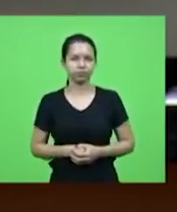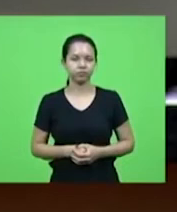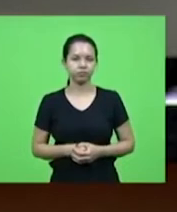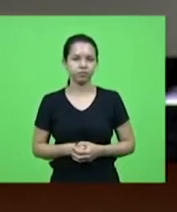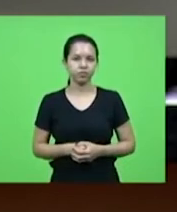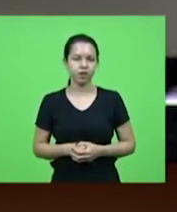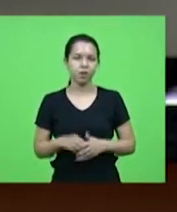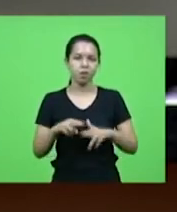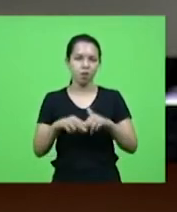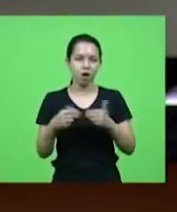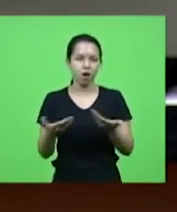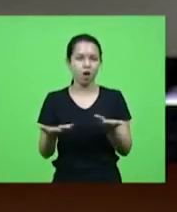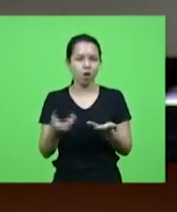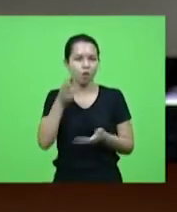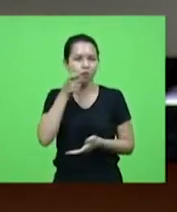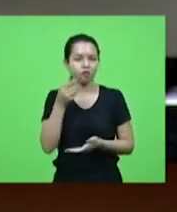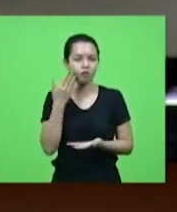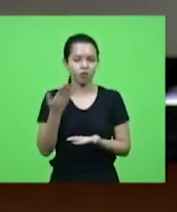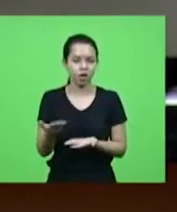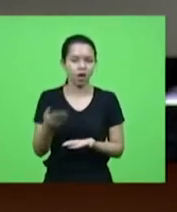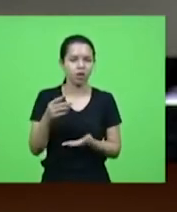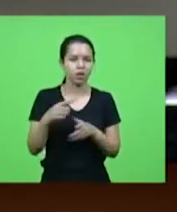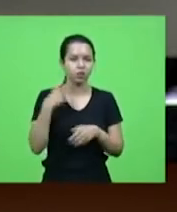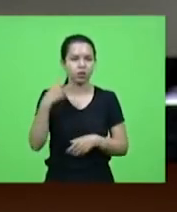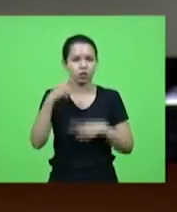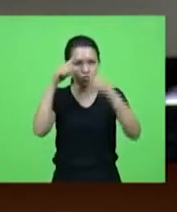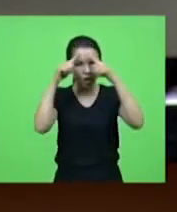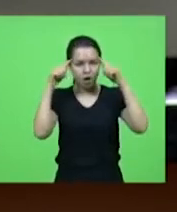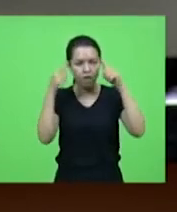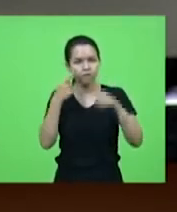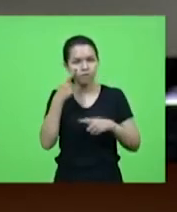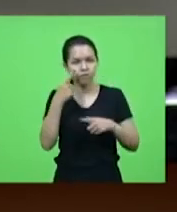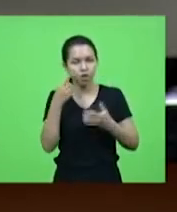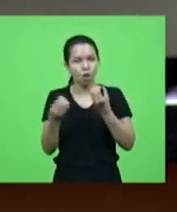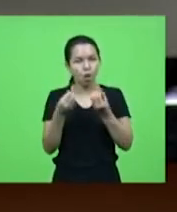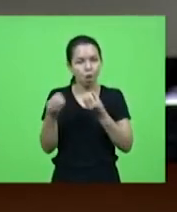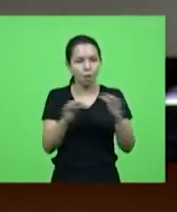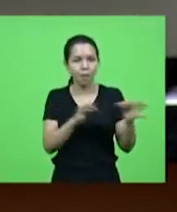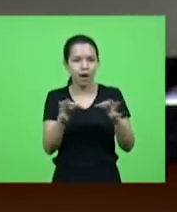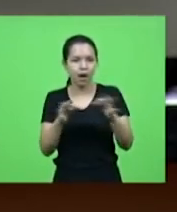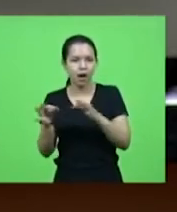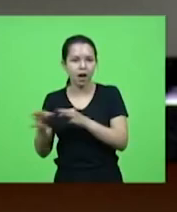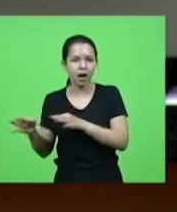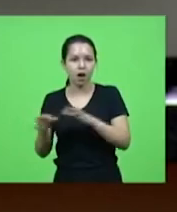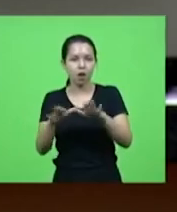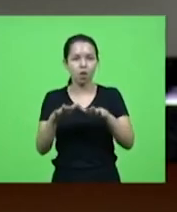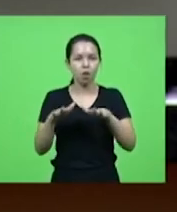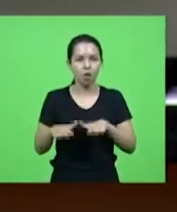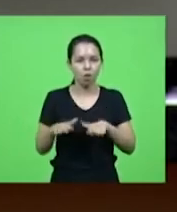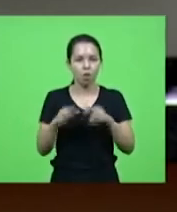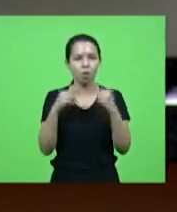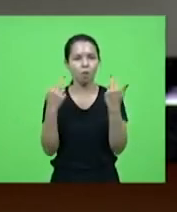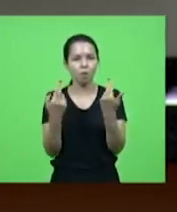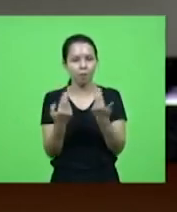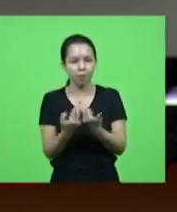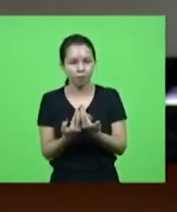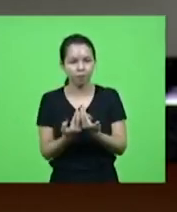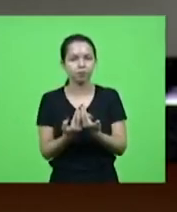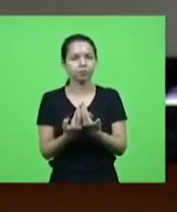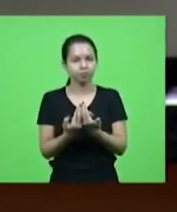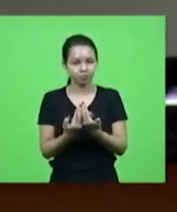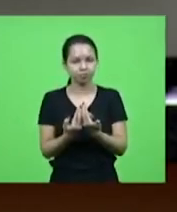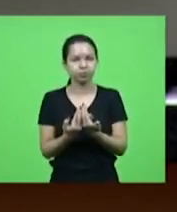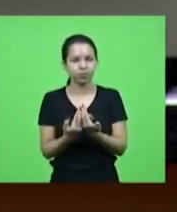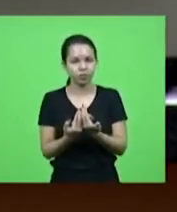vendo com o deputado neodi saretta a possibilidade da gente fazer uma audiência pública porque a hora da gente eu sei que a